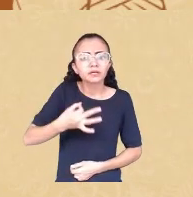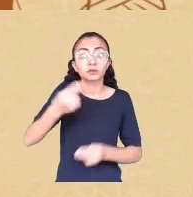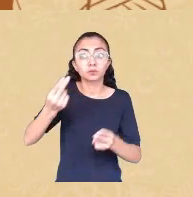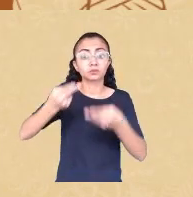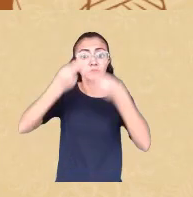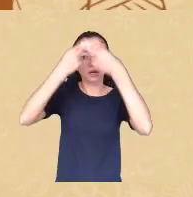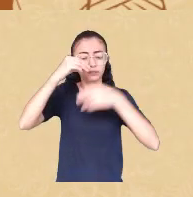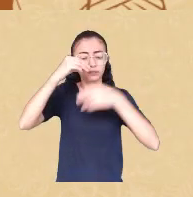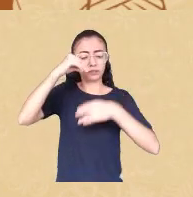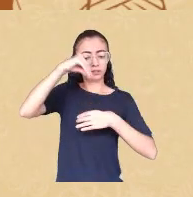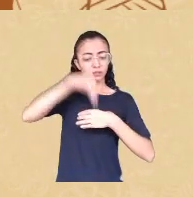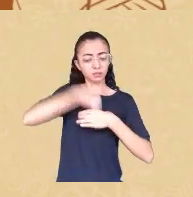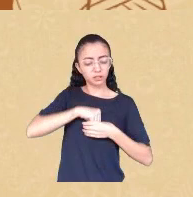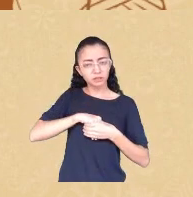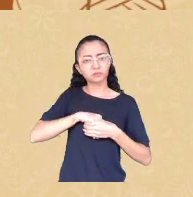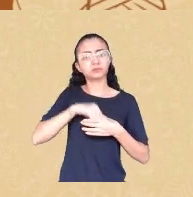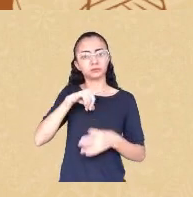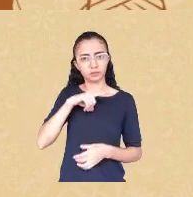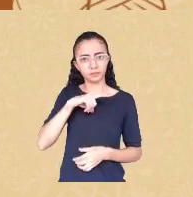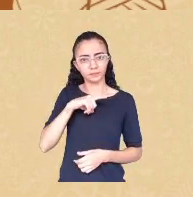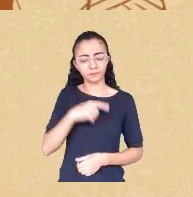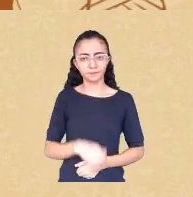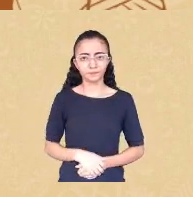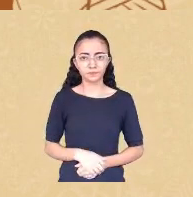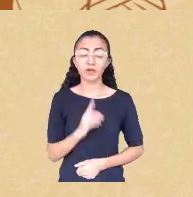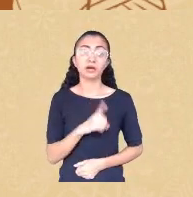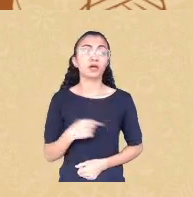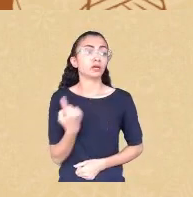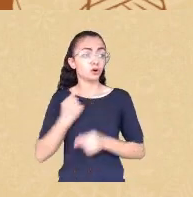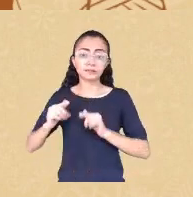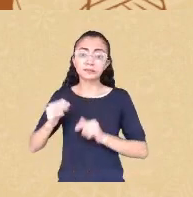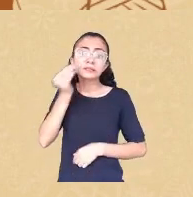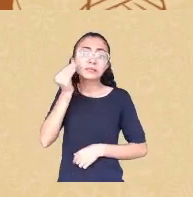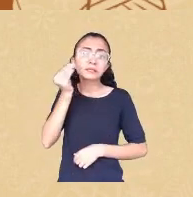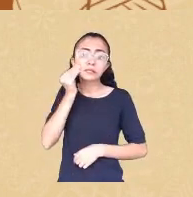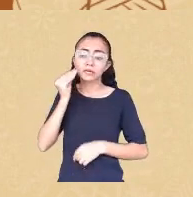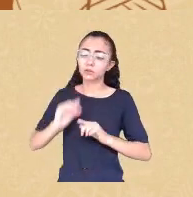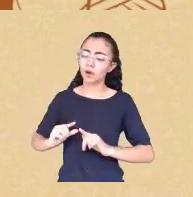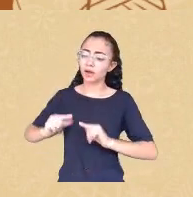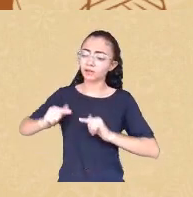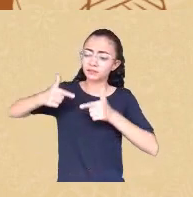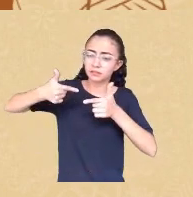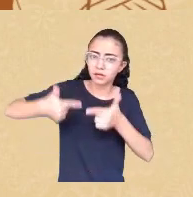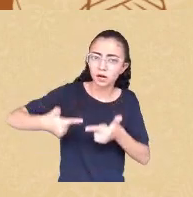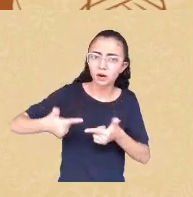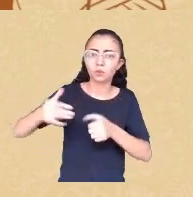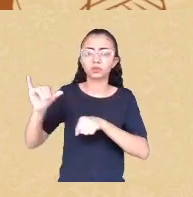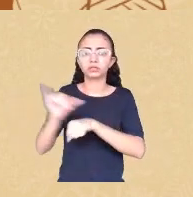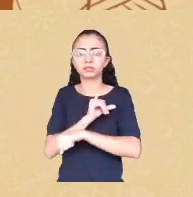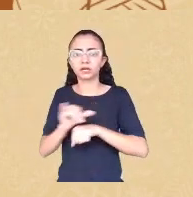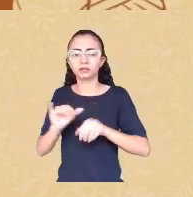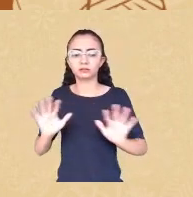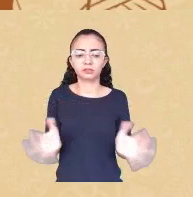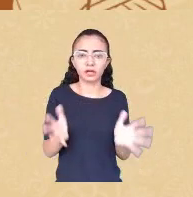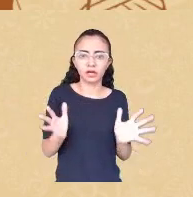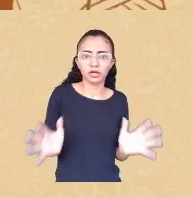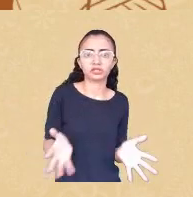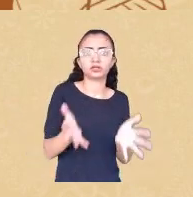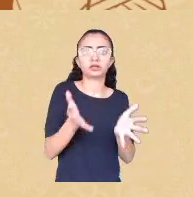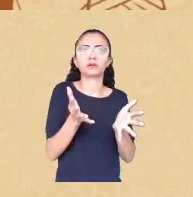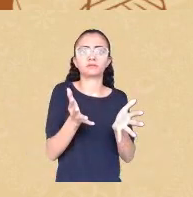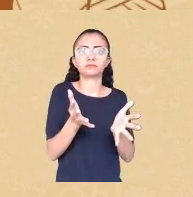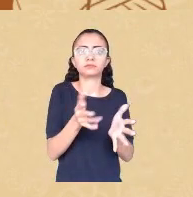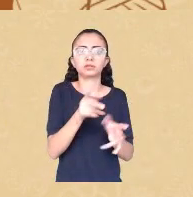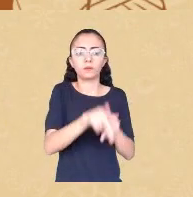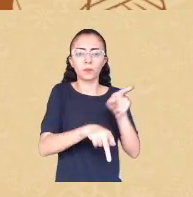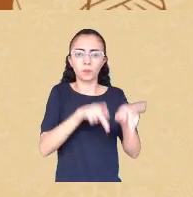que nós estamos, por meio de ações afirmativas e do que eu espero que a gente aprofunde políticas de reparação, que a gente tem